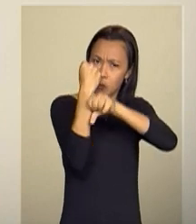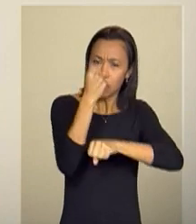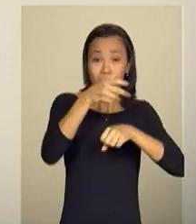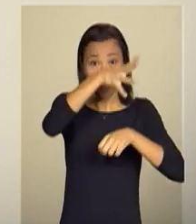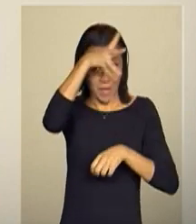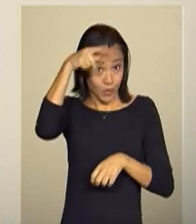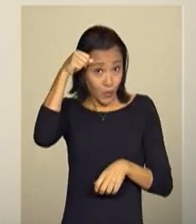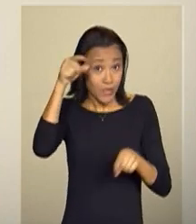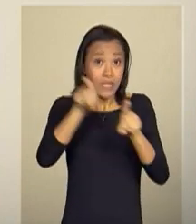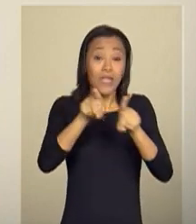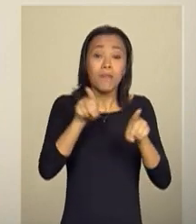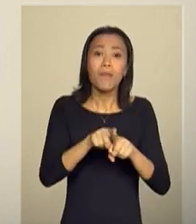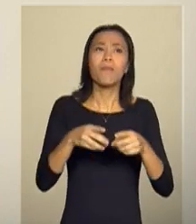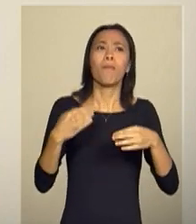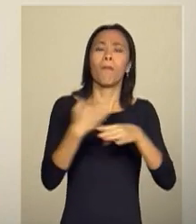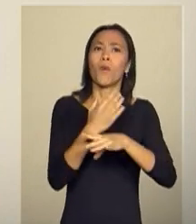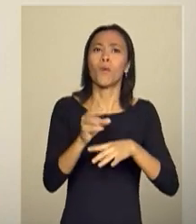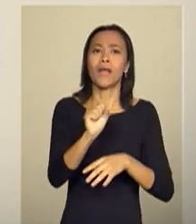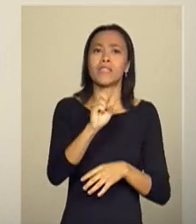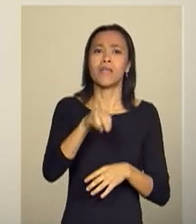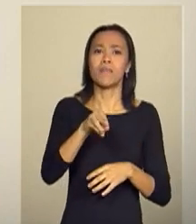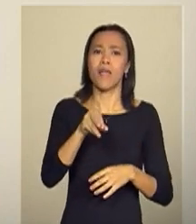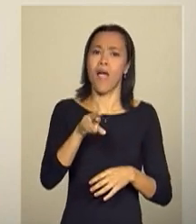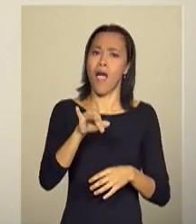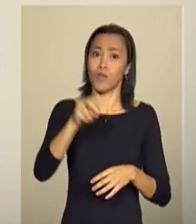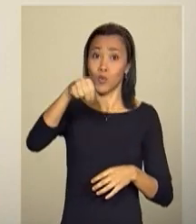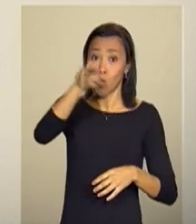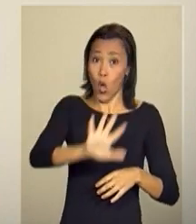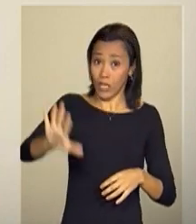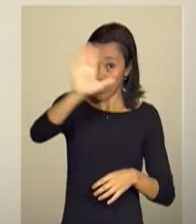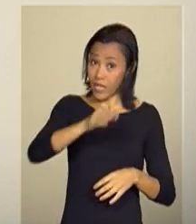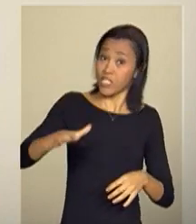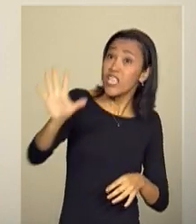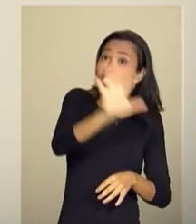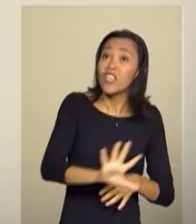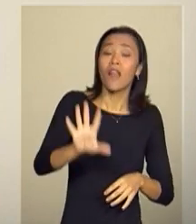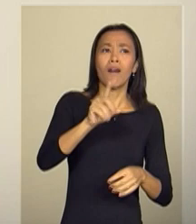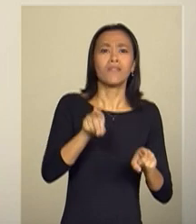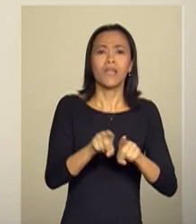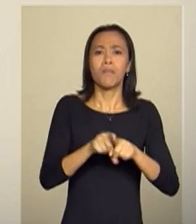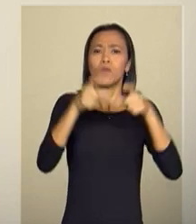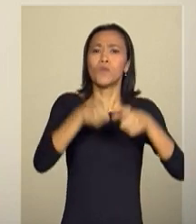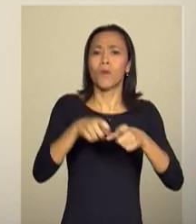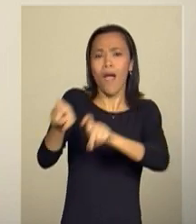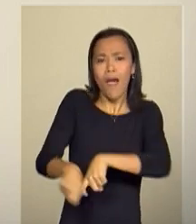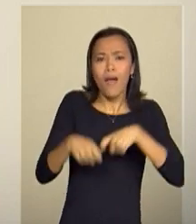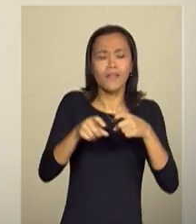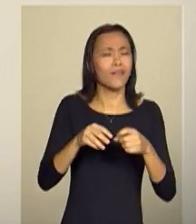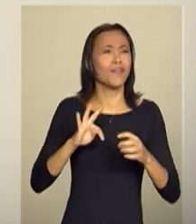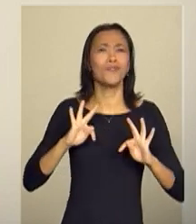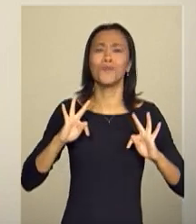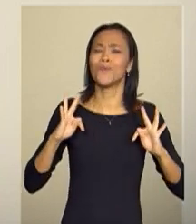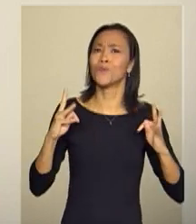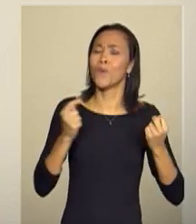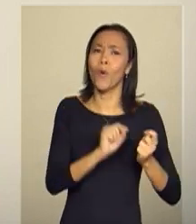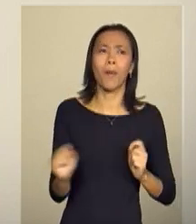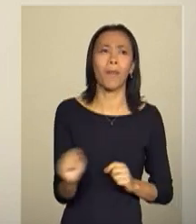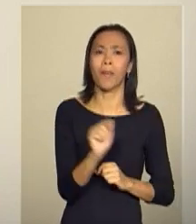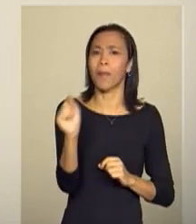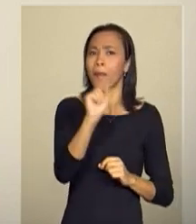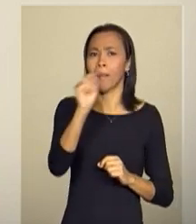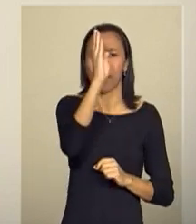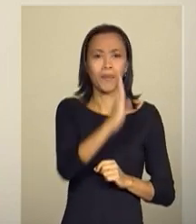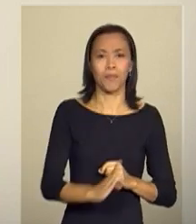procurar no semiário do Nordeste no nordeste em geral nas áreas rurais e em todos os cantos desse